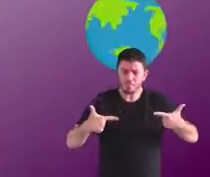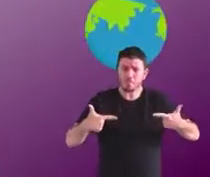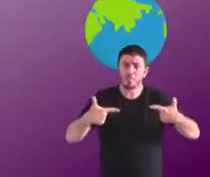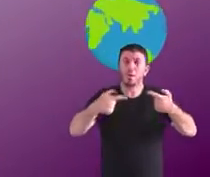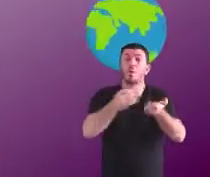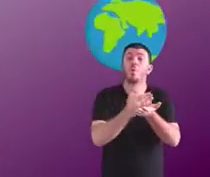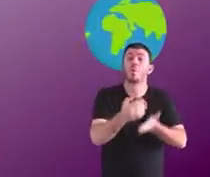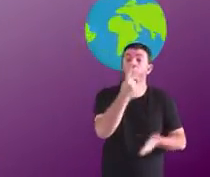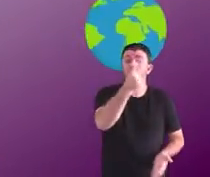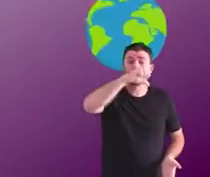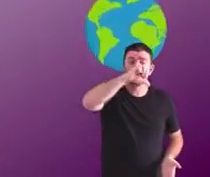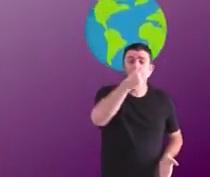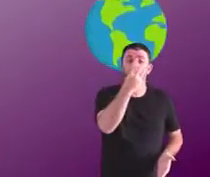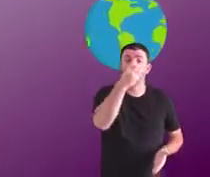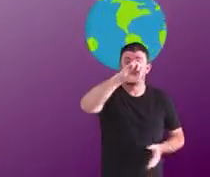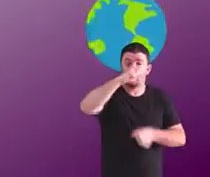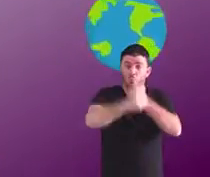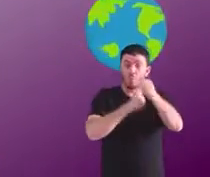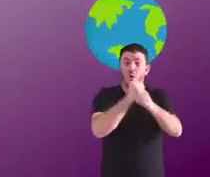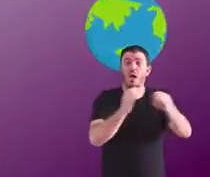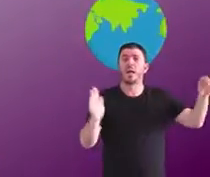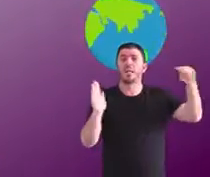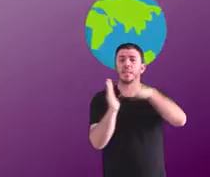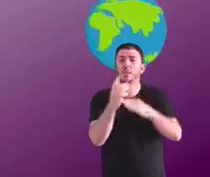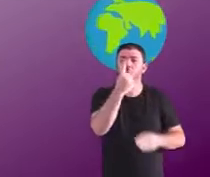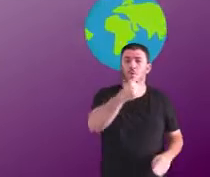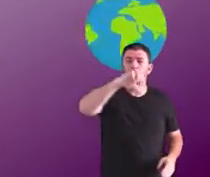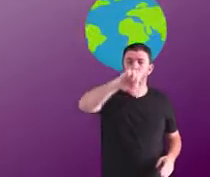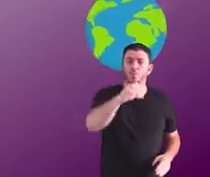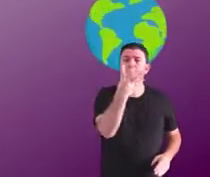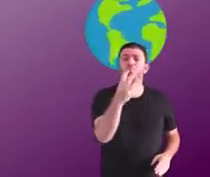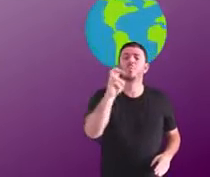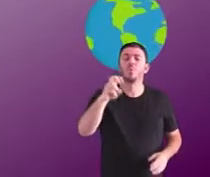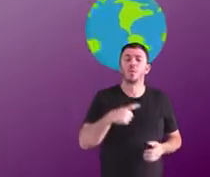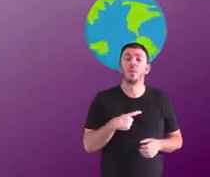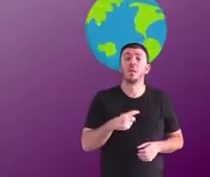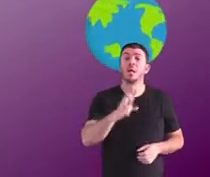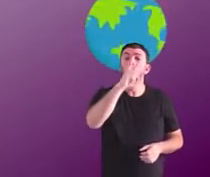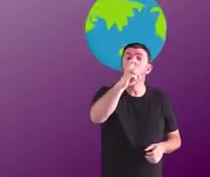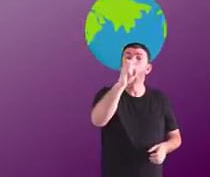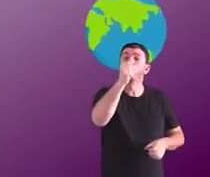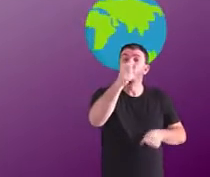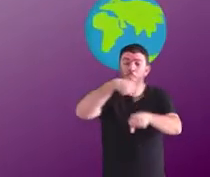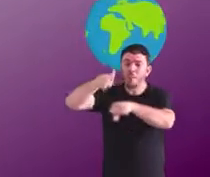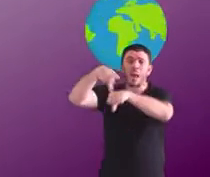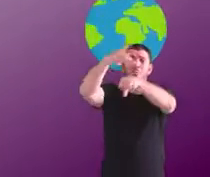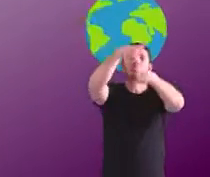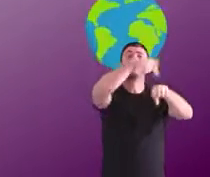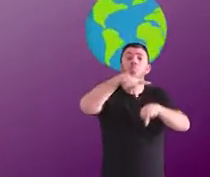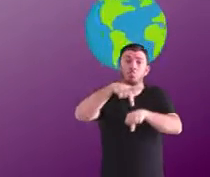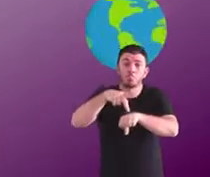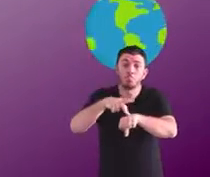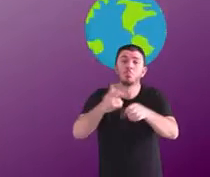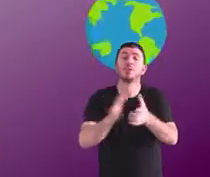de 1939 a 1945 e contou com a participação de 58 países.